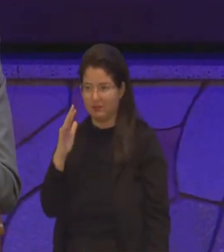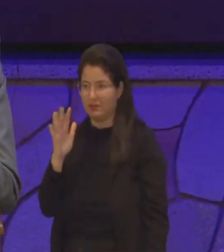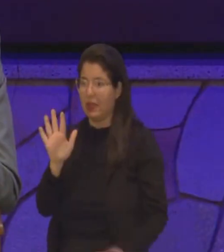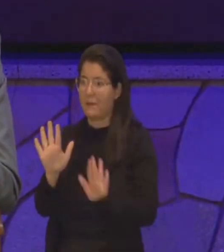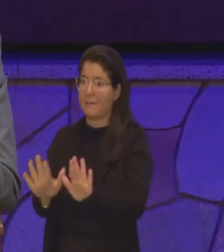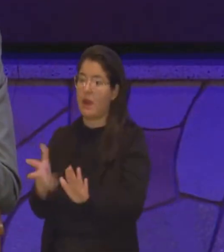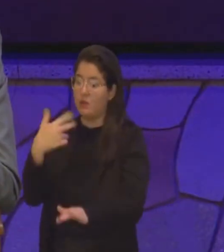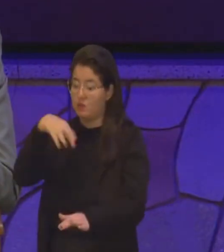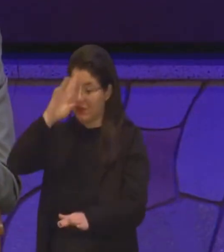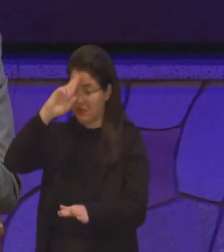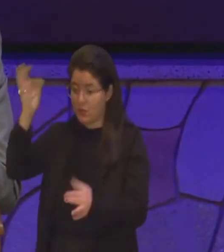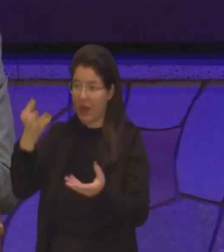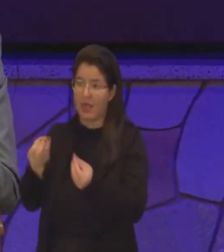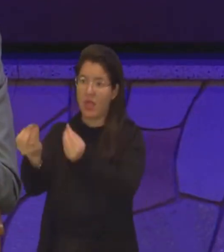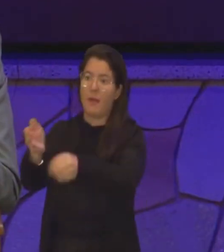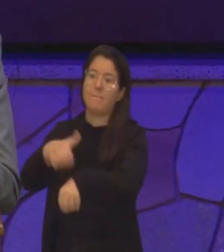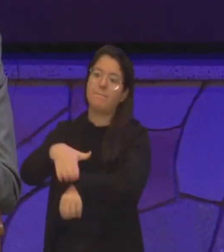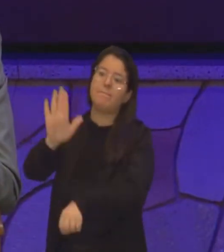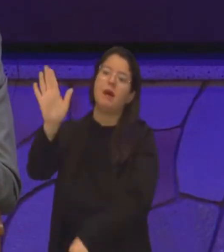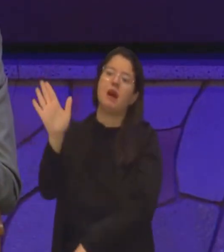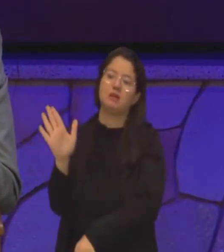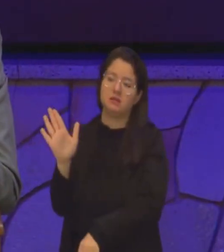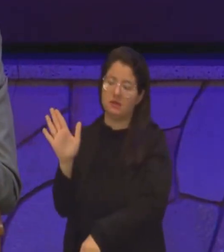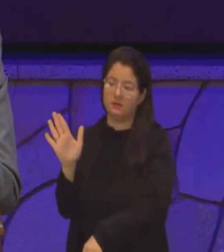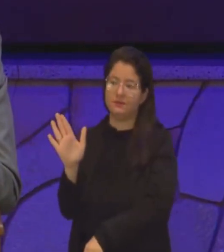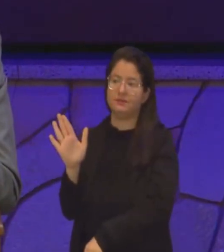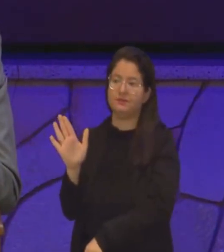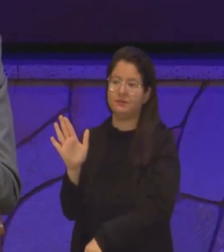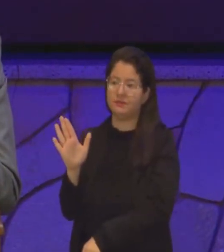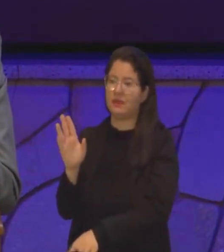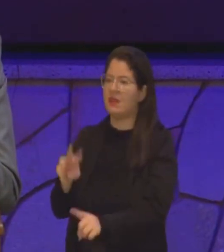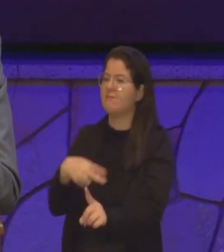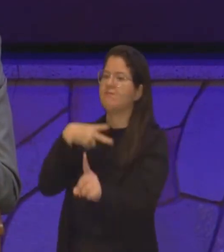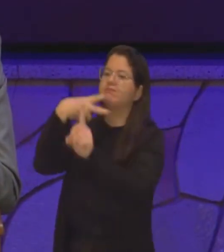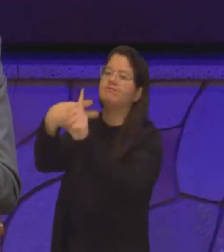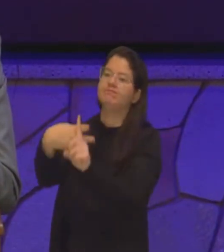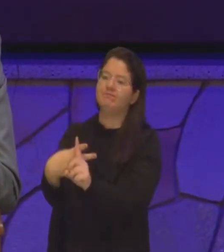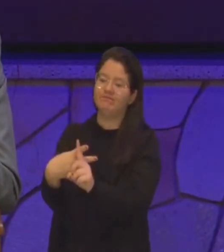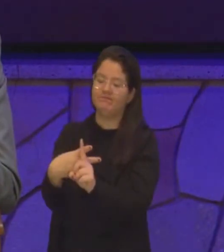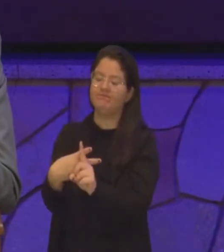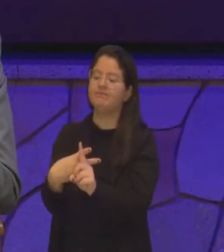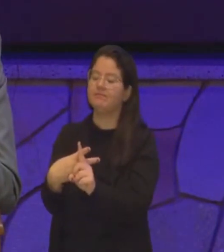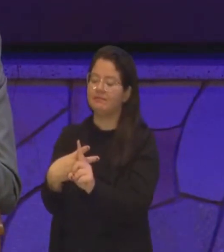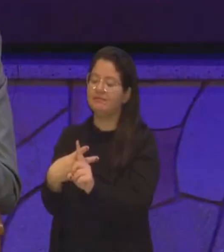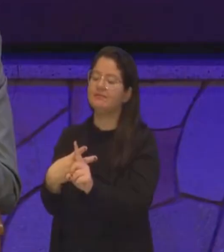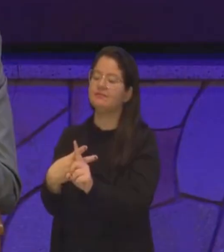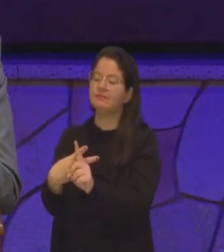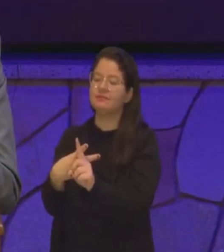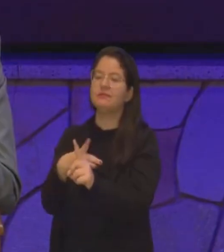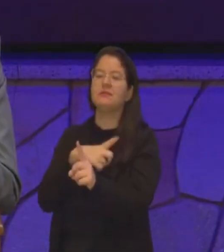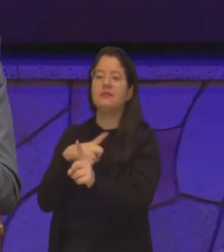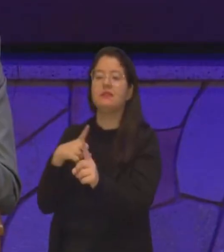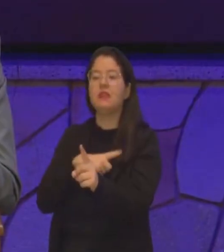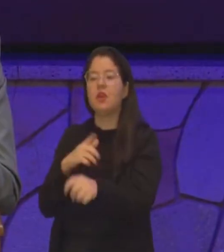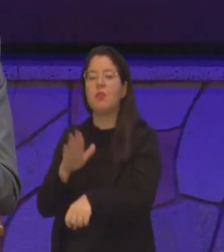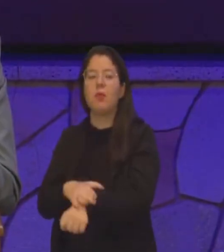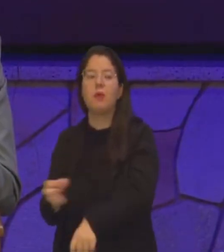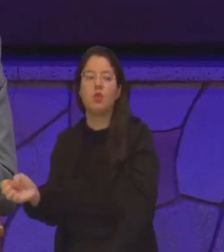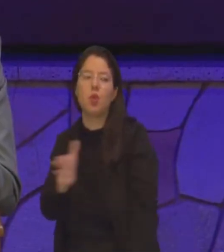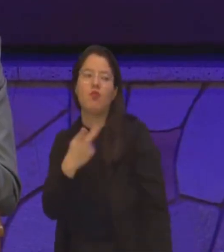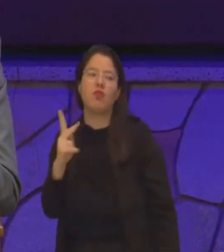Mas o Senhor quer te dar mais. Há uma porção dobrada, há um renovo,